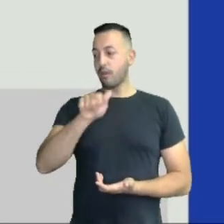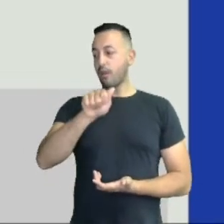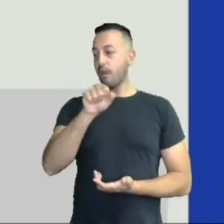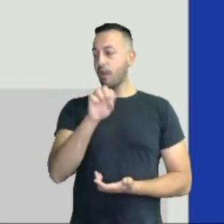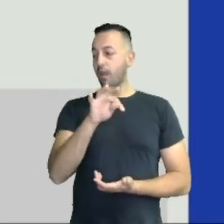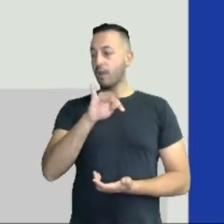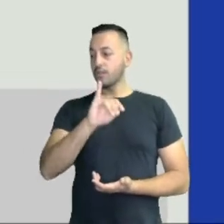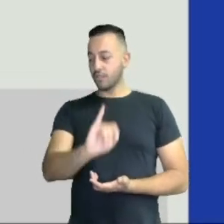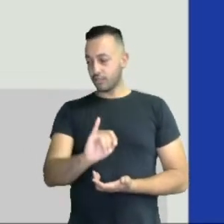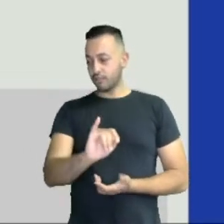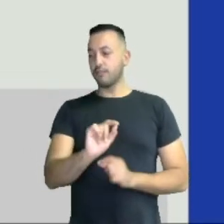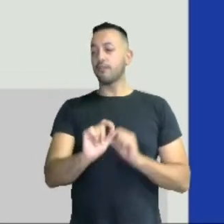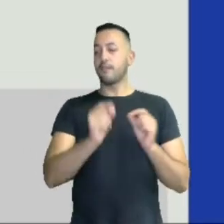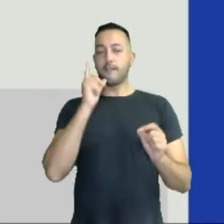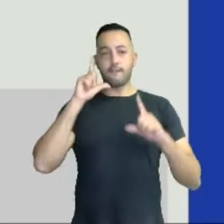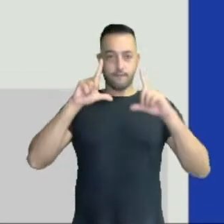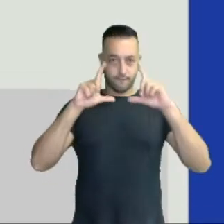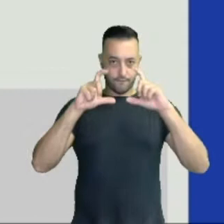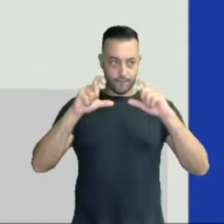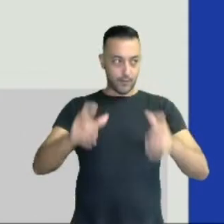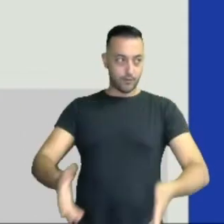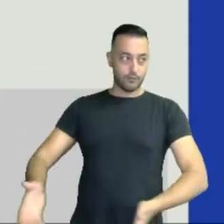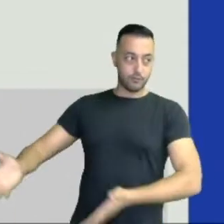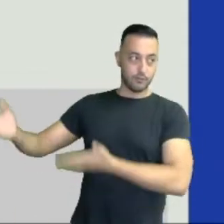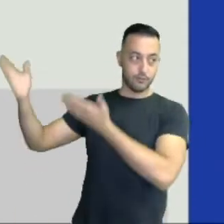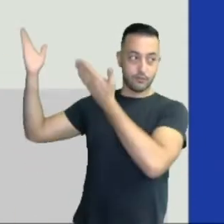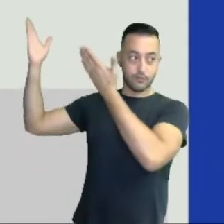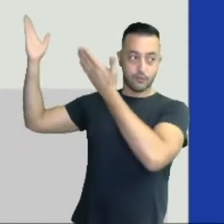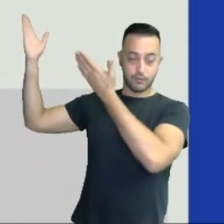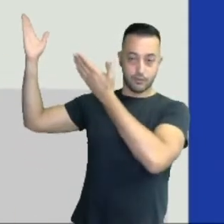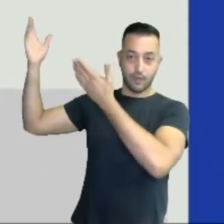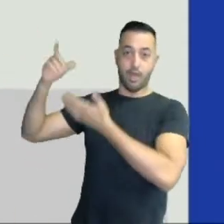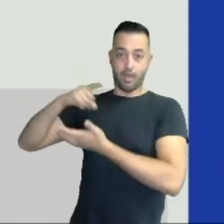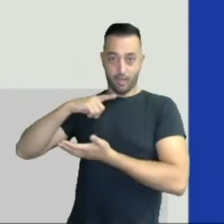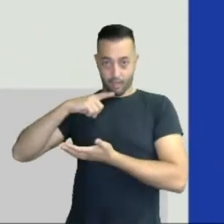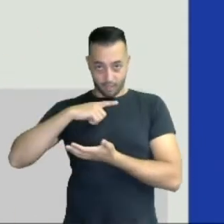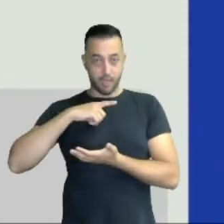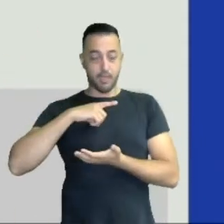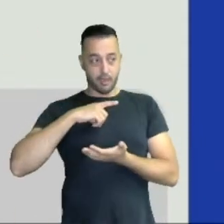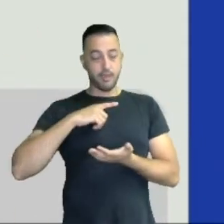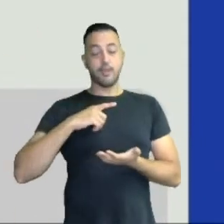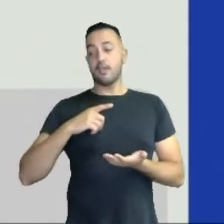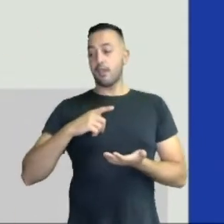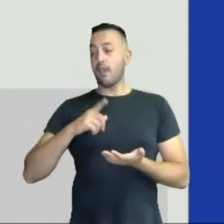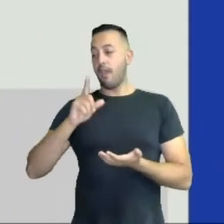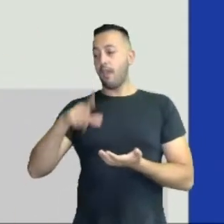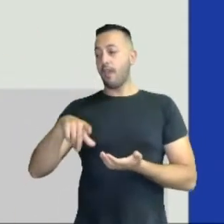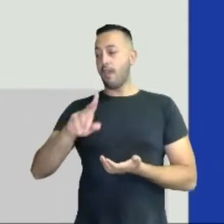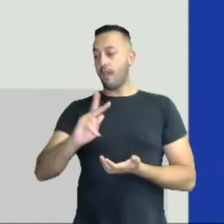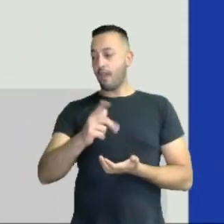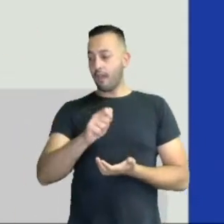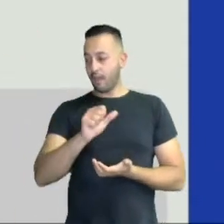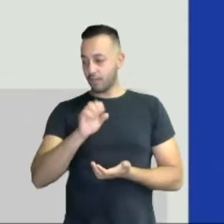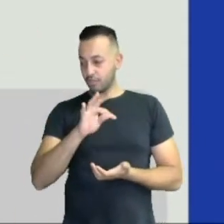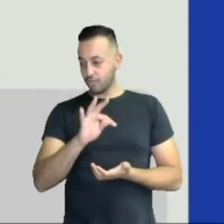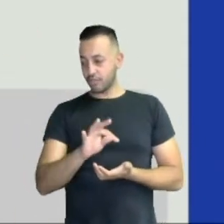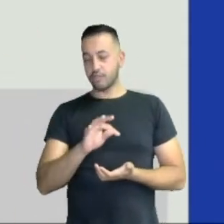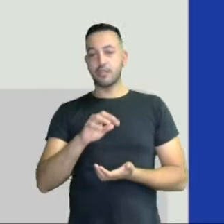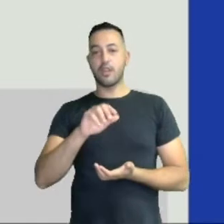mercado. Nessa imagem que vocês estão vendo aí, é um exemplo de uma haste.